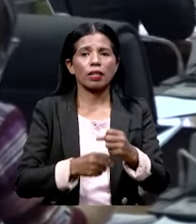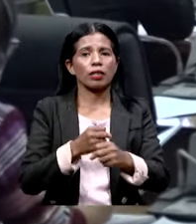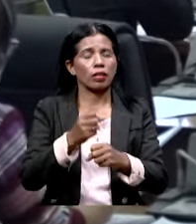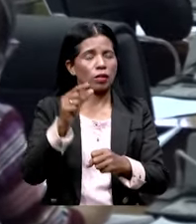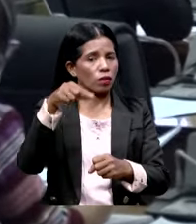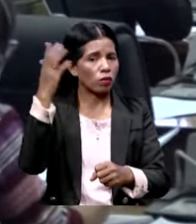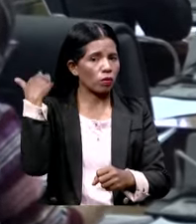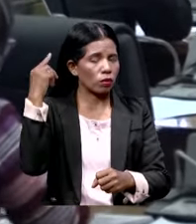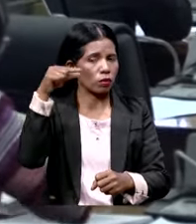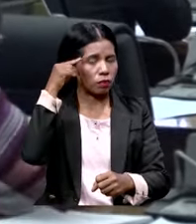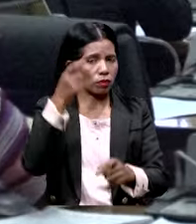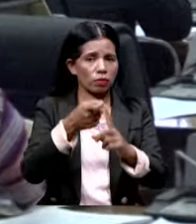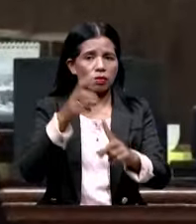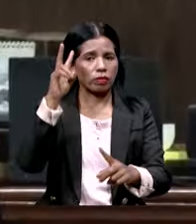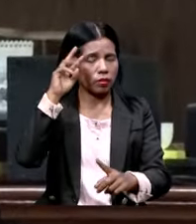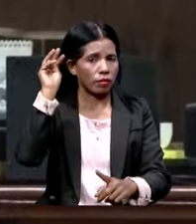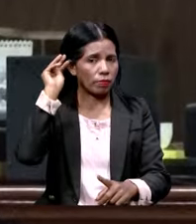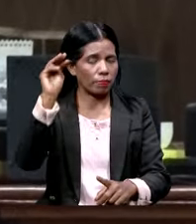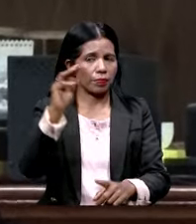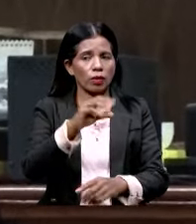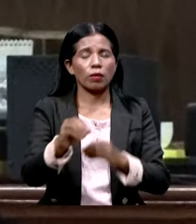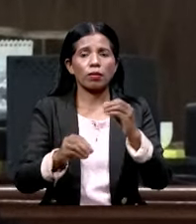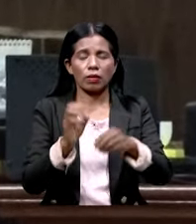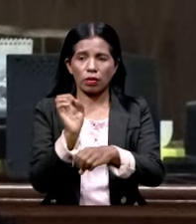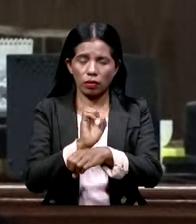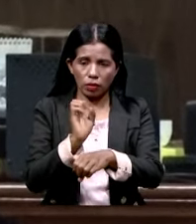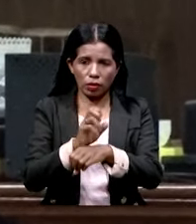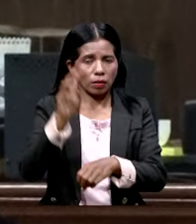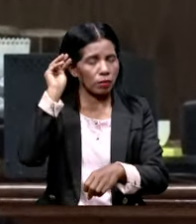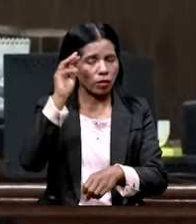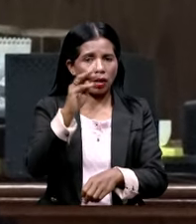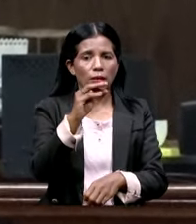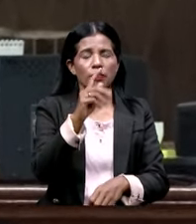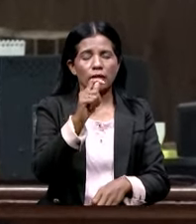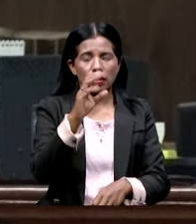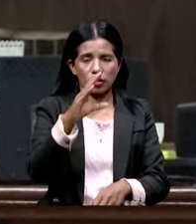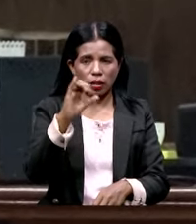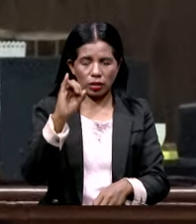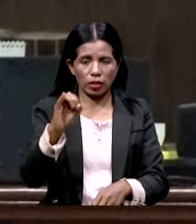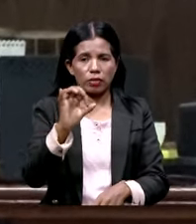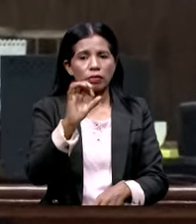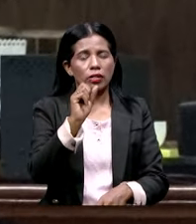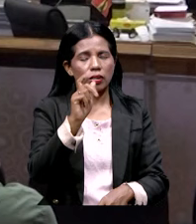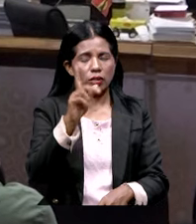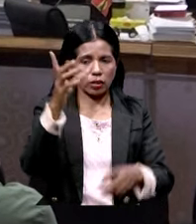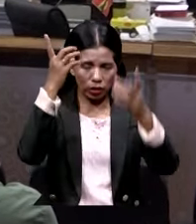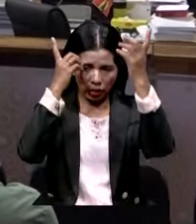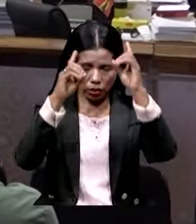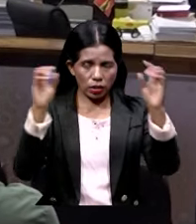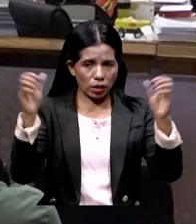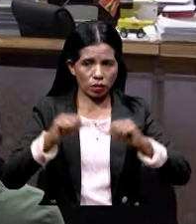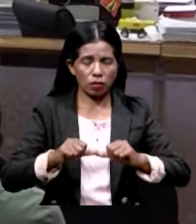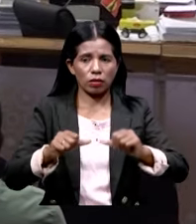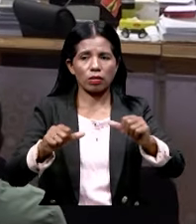e o vice-primeiro-ministro no ministro coordenador assunto econômico, no ministro turismo no ambiente, Francisco Albuadilay, decide la prolonga